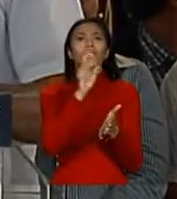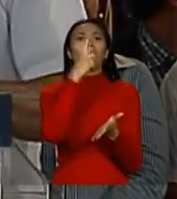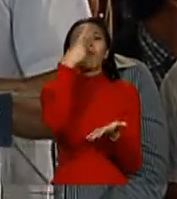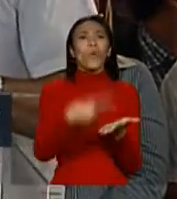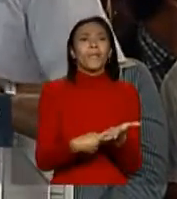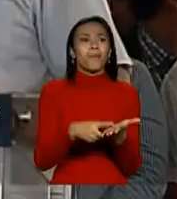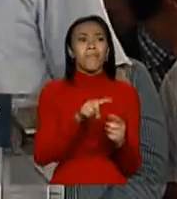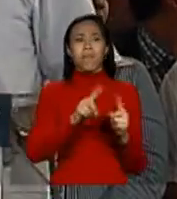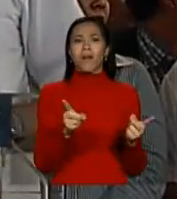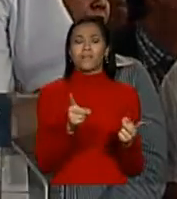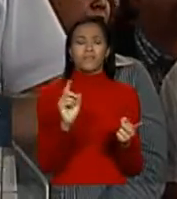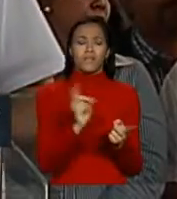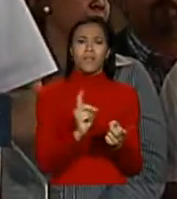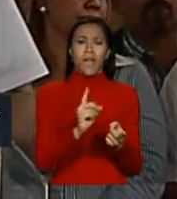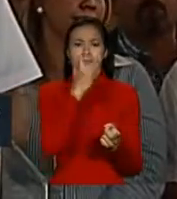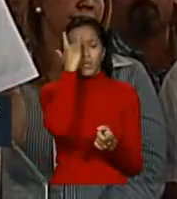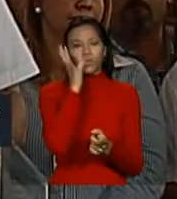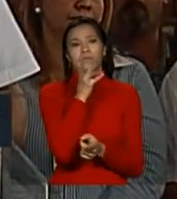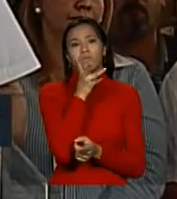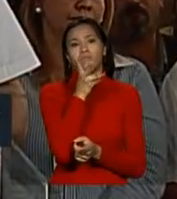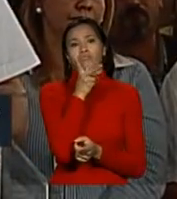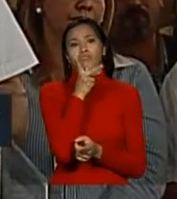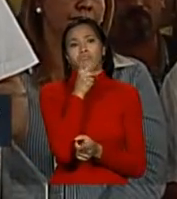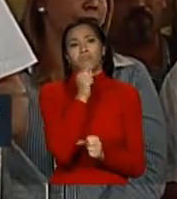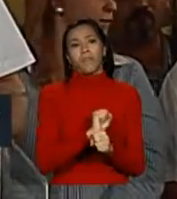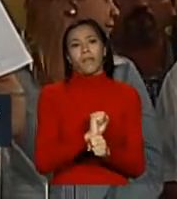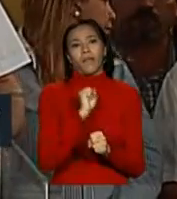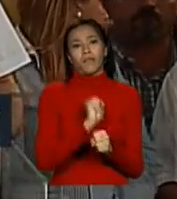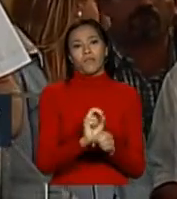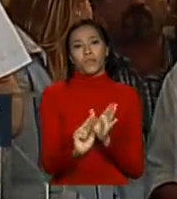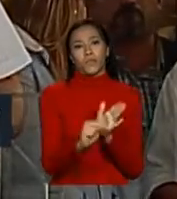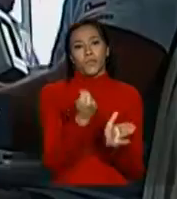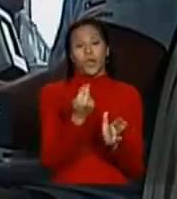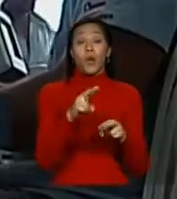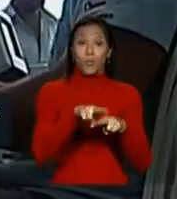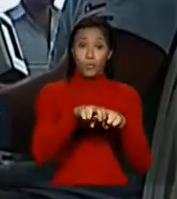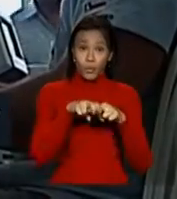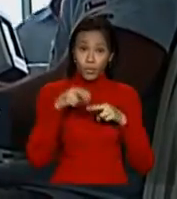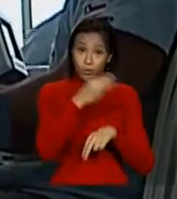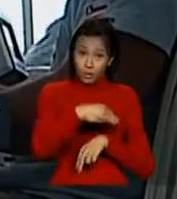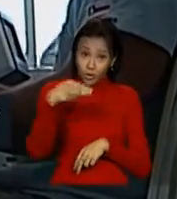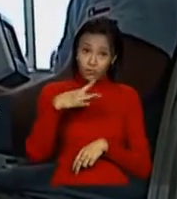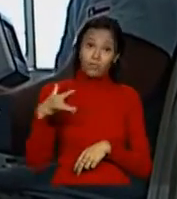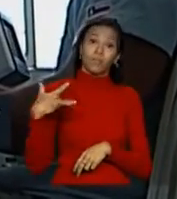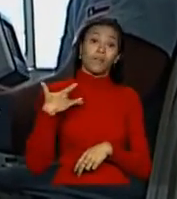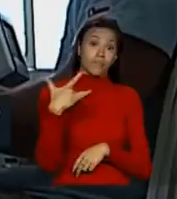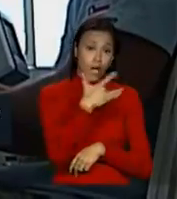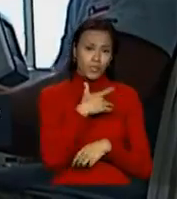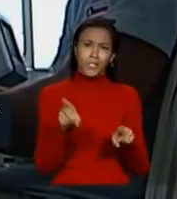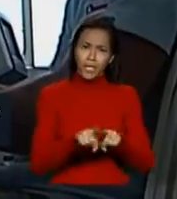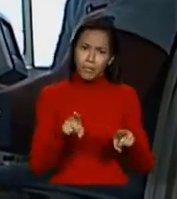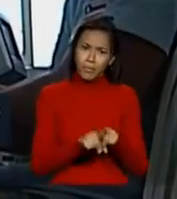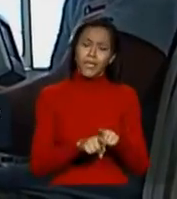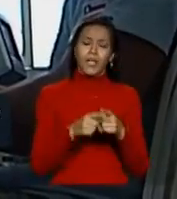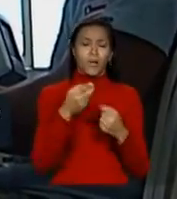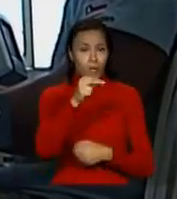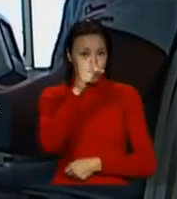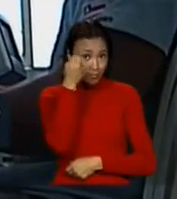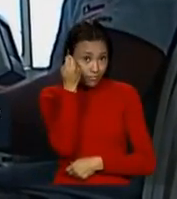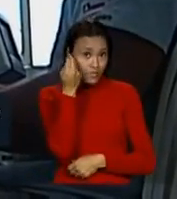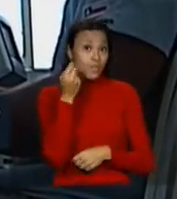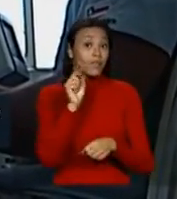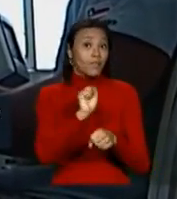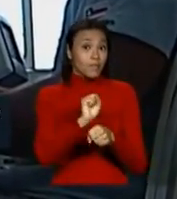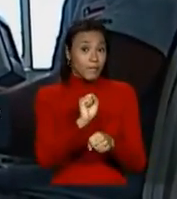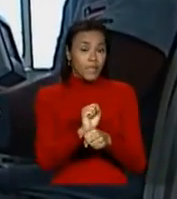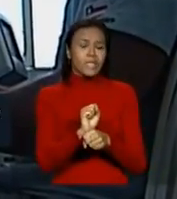mas não tá correto as pessoas demorarem tanto tempo por isso que o Ministério da Saúde também com as cirurgias de catarata nós estamos